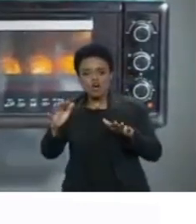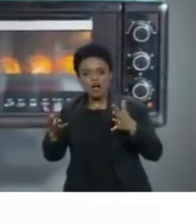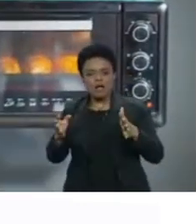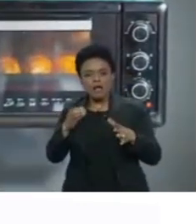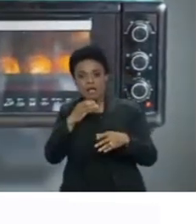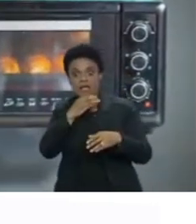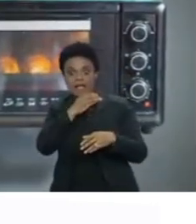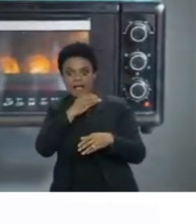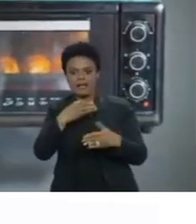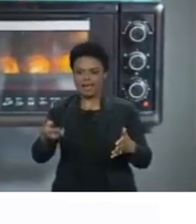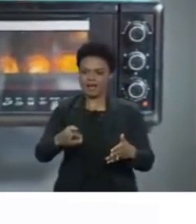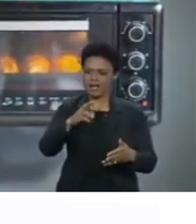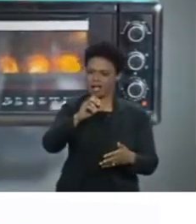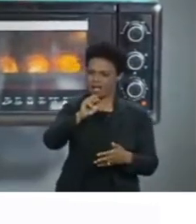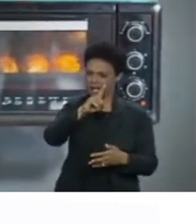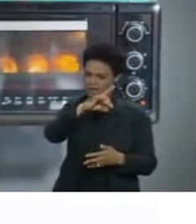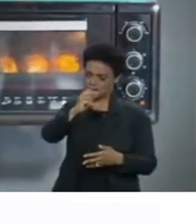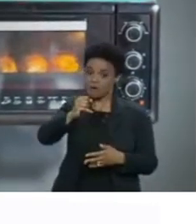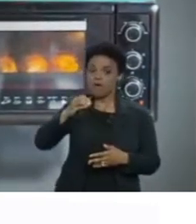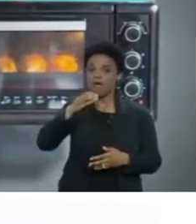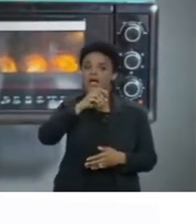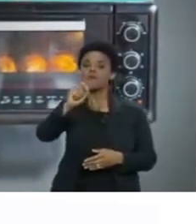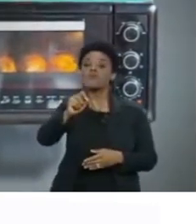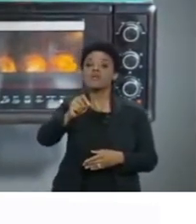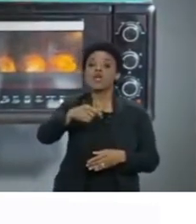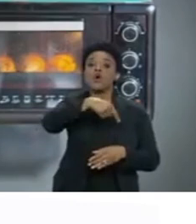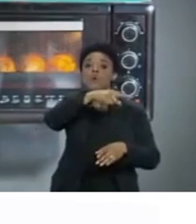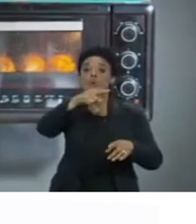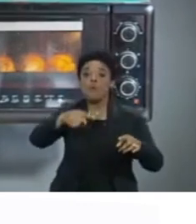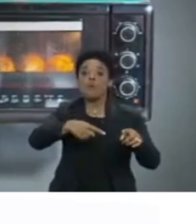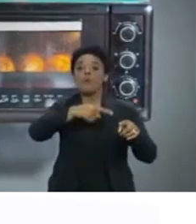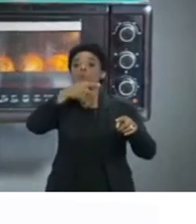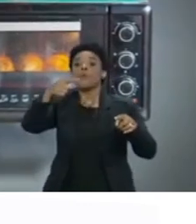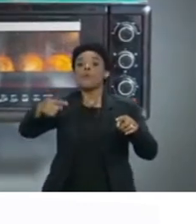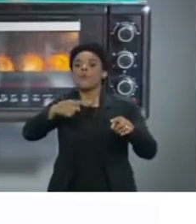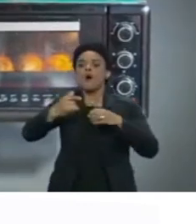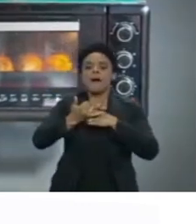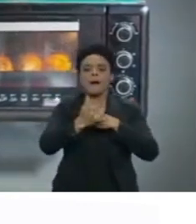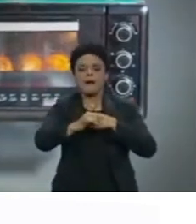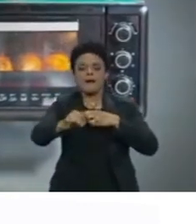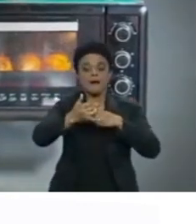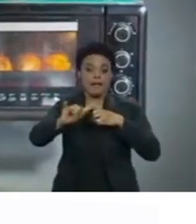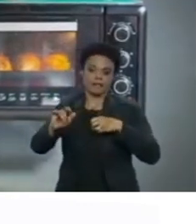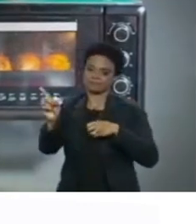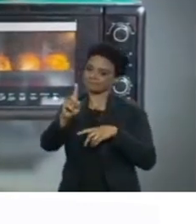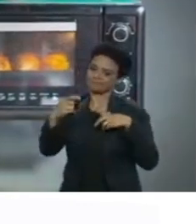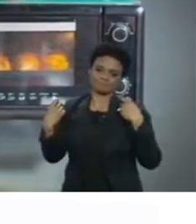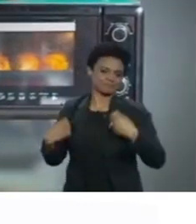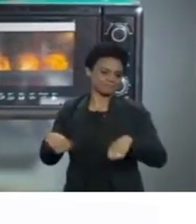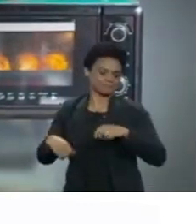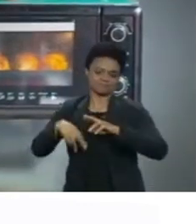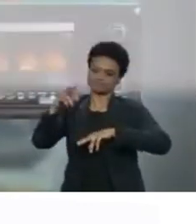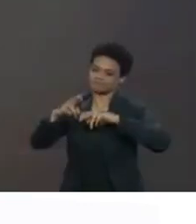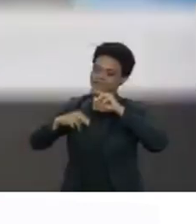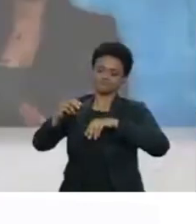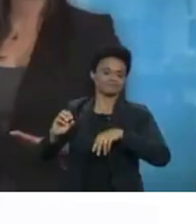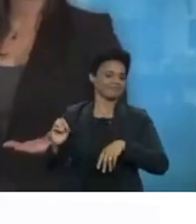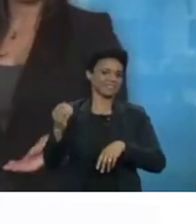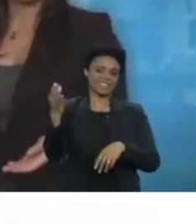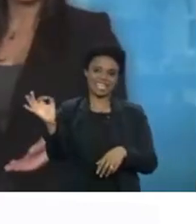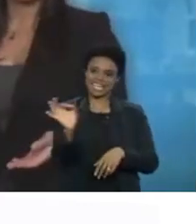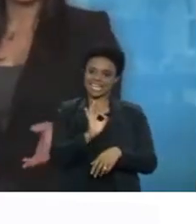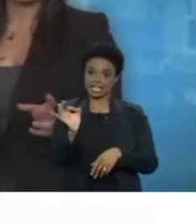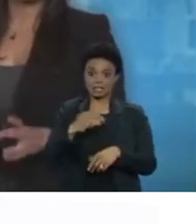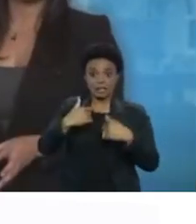radiação térmica ocorre por ondas eletromagnéticas, portanto, ele não necessita de um meio material para acontecer. Nas